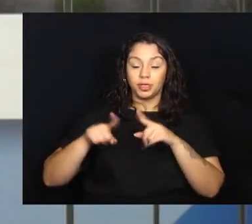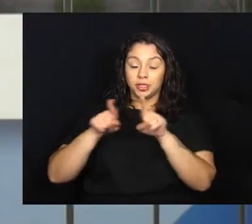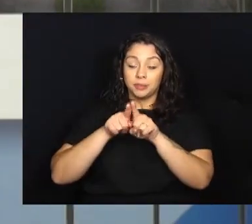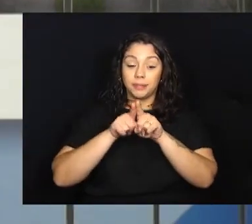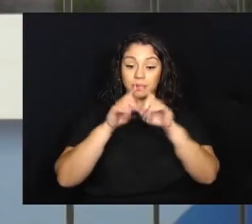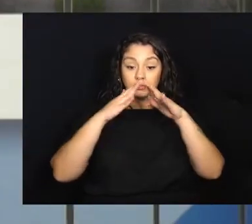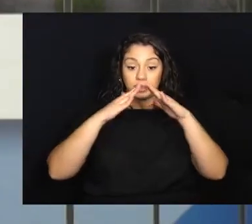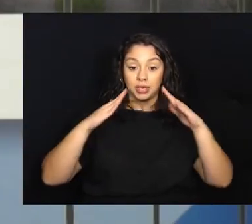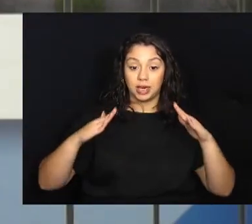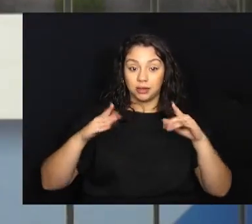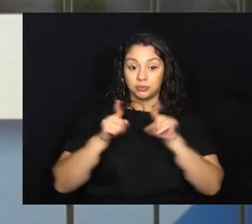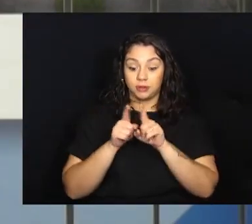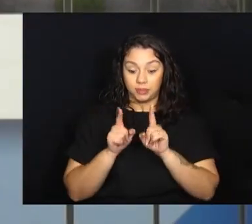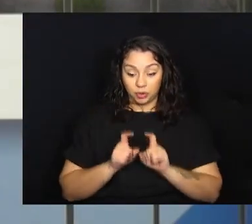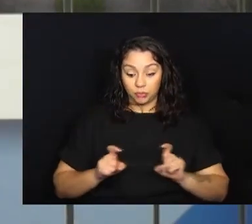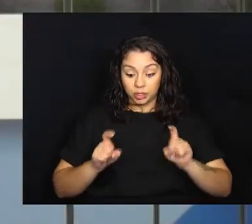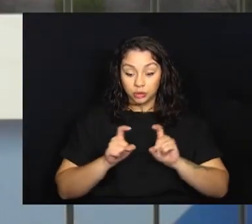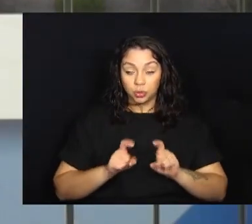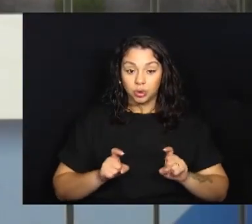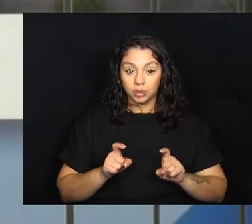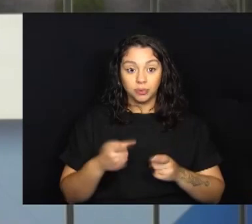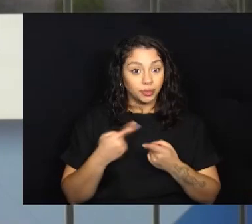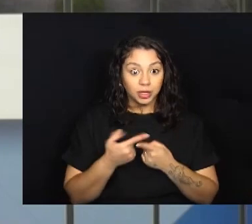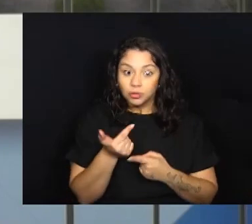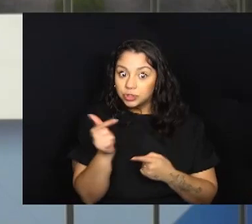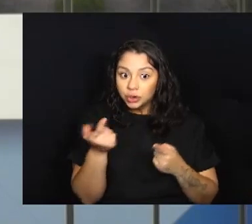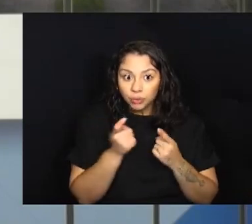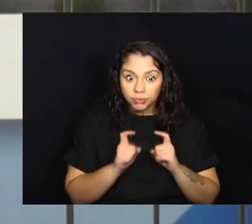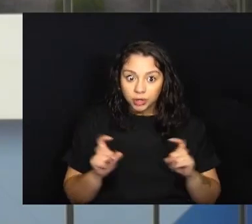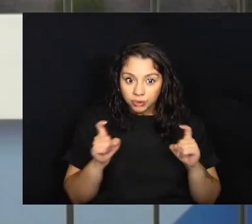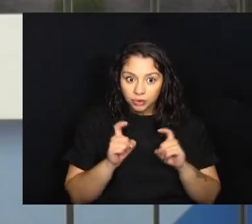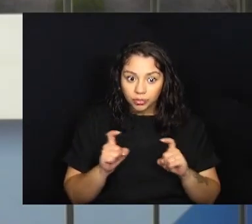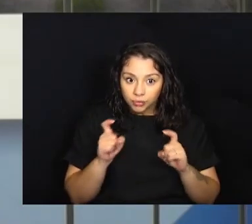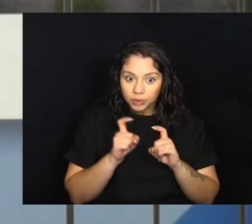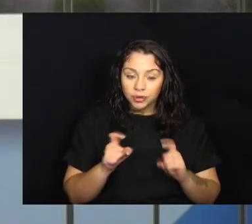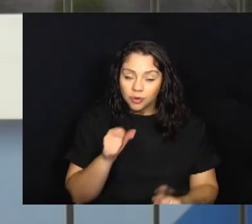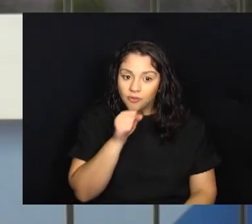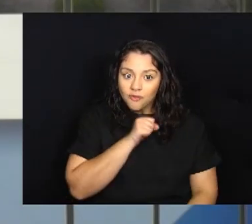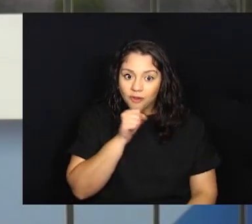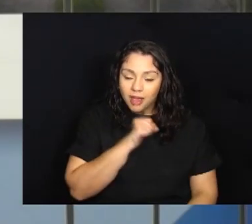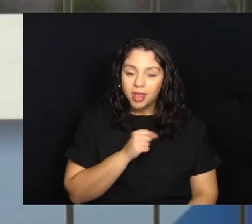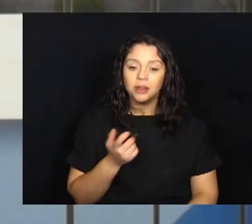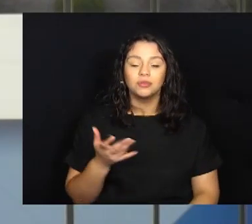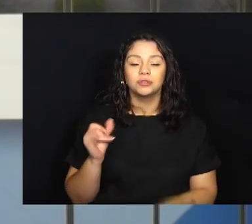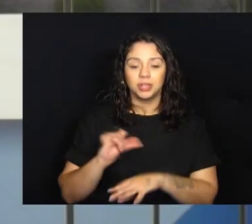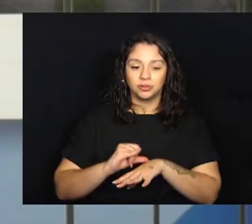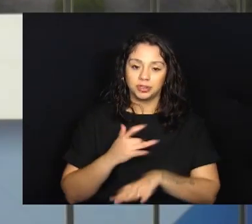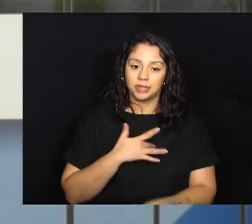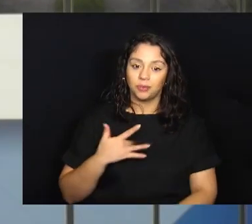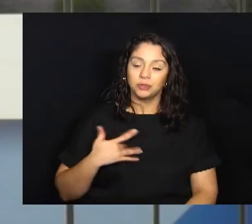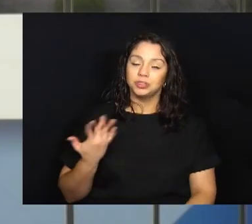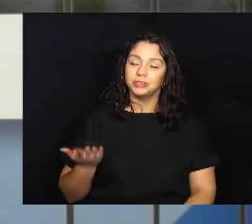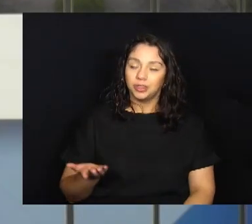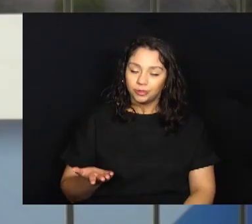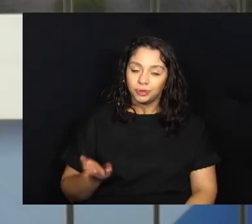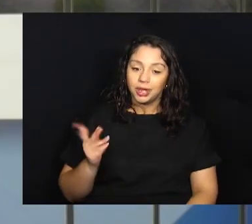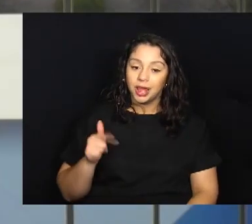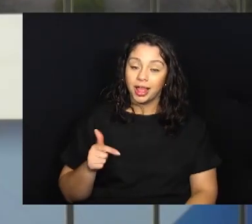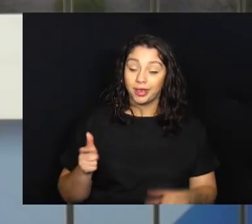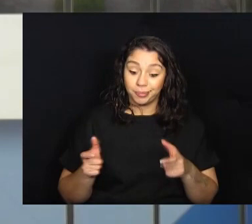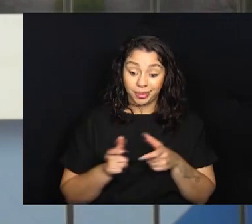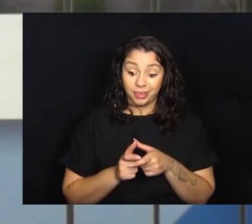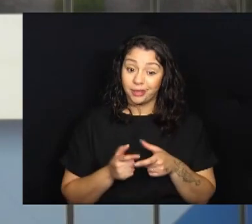Tem centro de saúde que, assim, não tinha computador, o computador era velho. Então, assim, eu digo pequeno para o tamanho